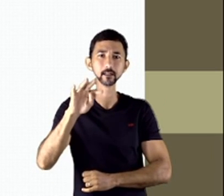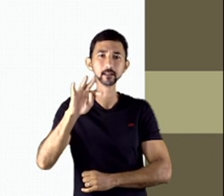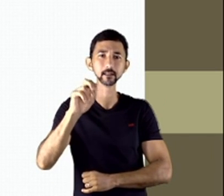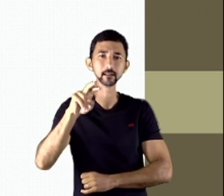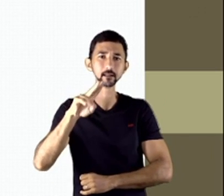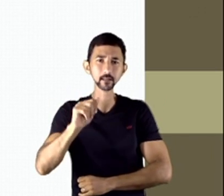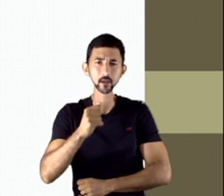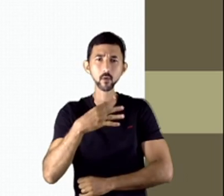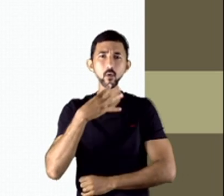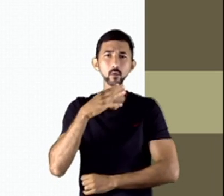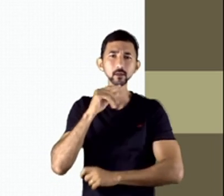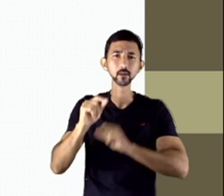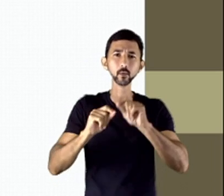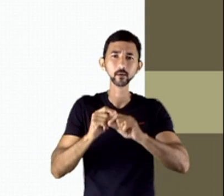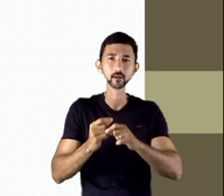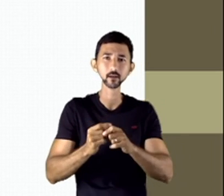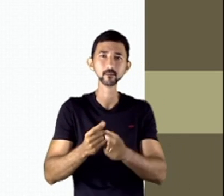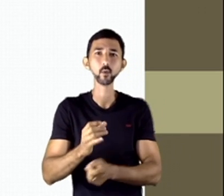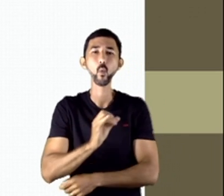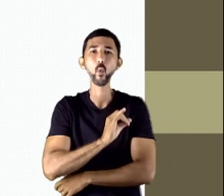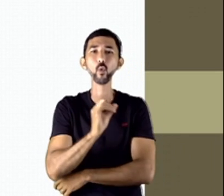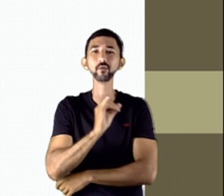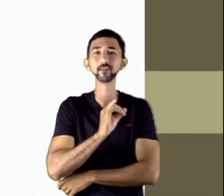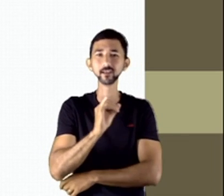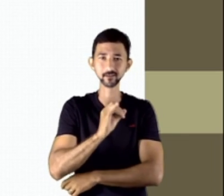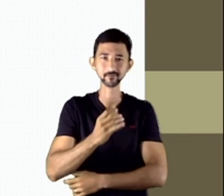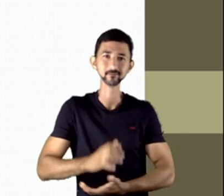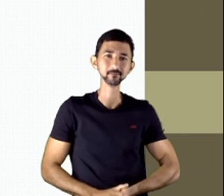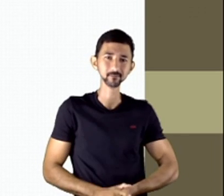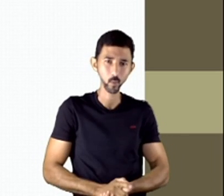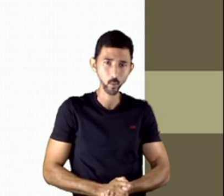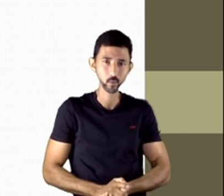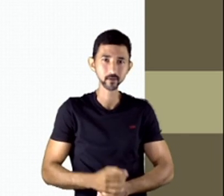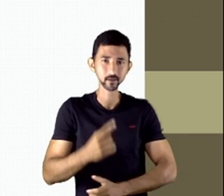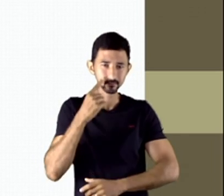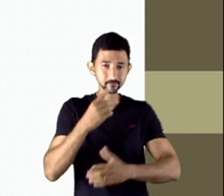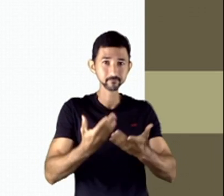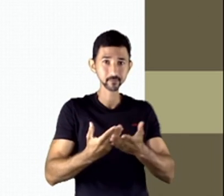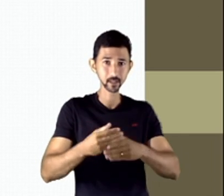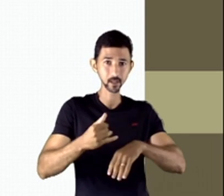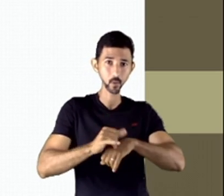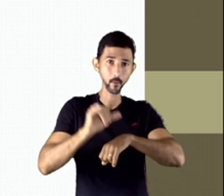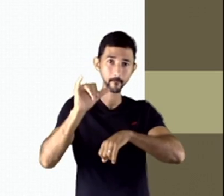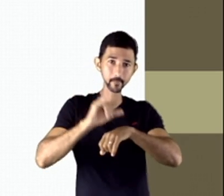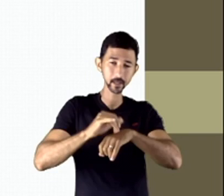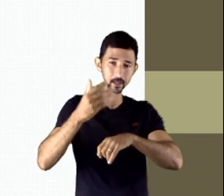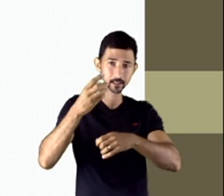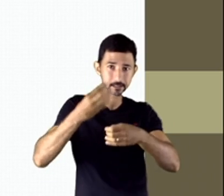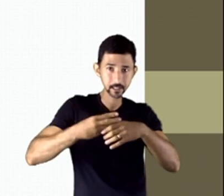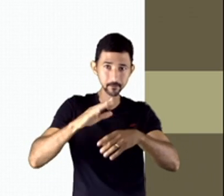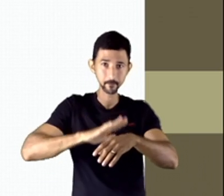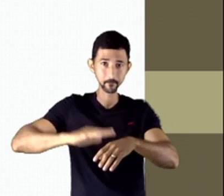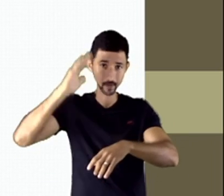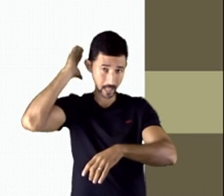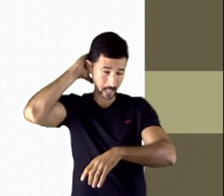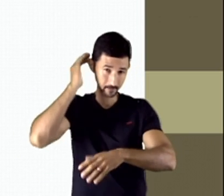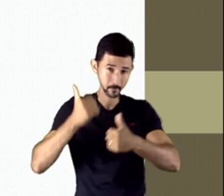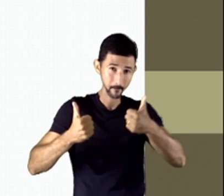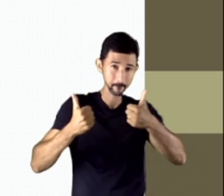Caratateua? Conhecida também como a Ilha de Outeiro, tá? Faz parte do nosso município de Belém. Está